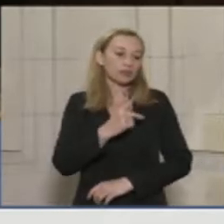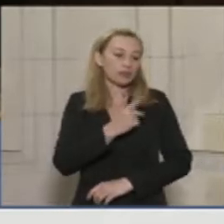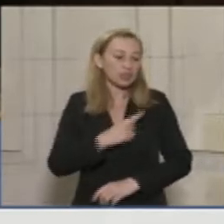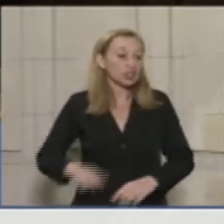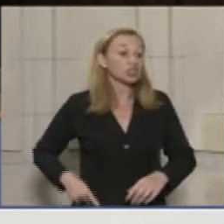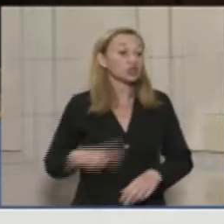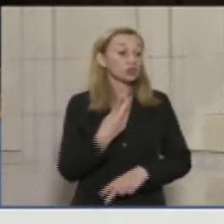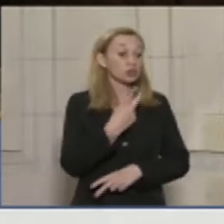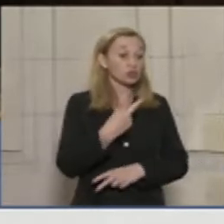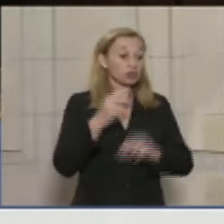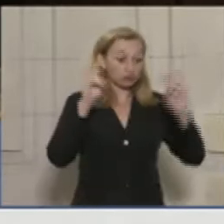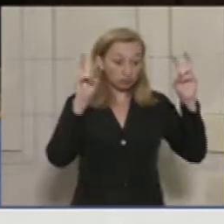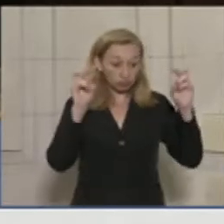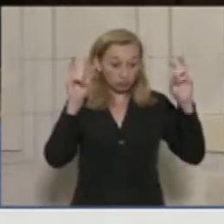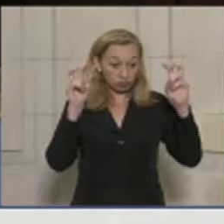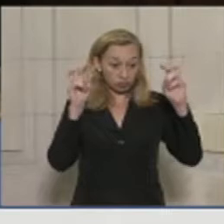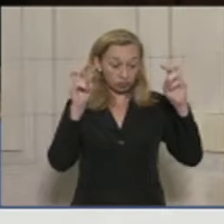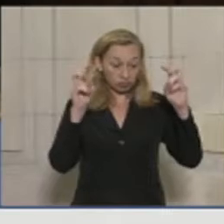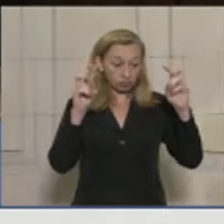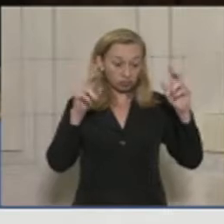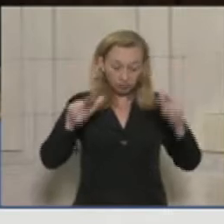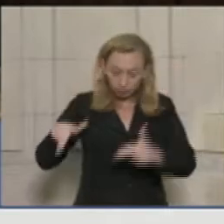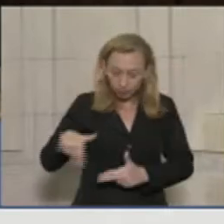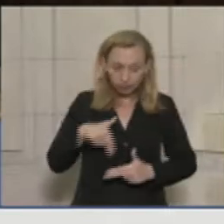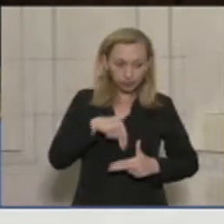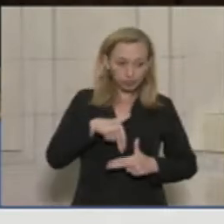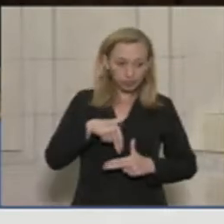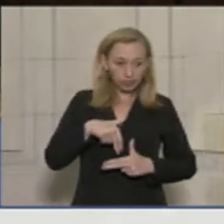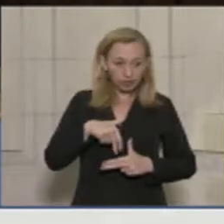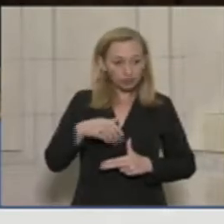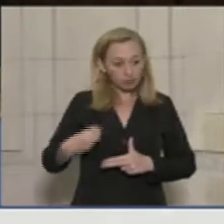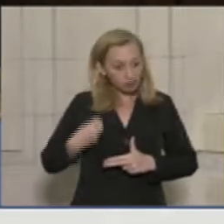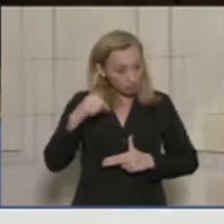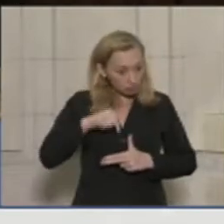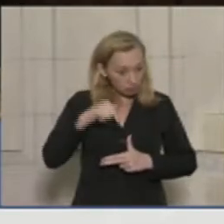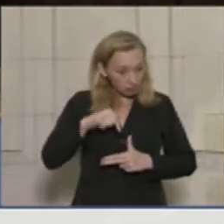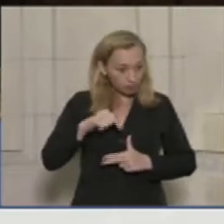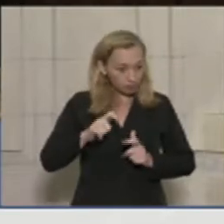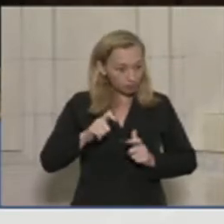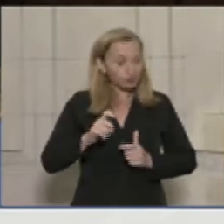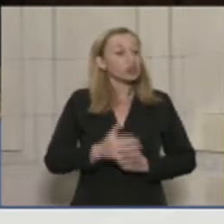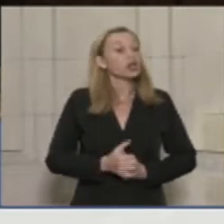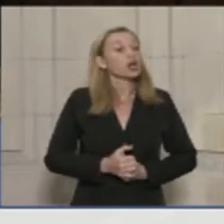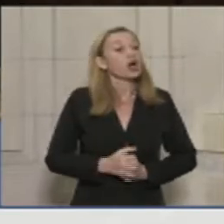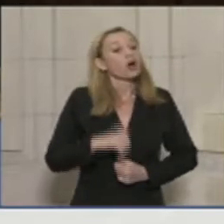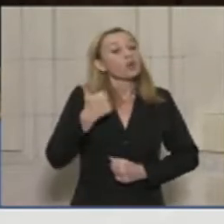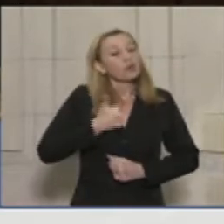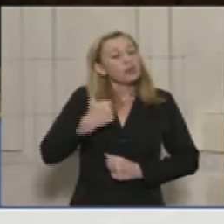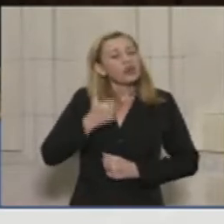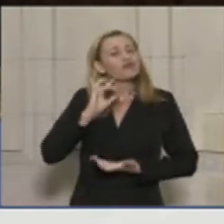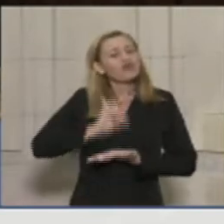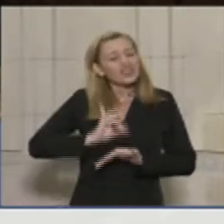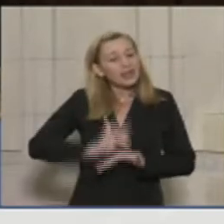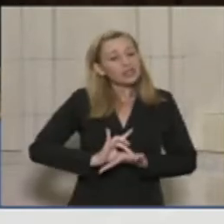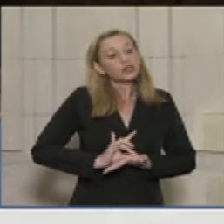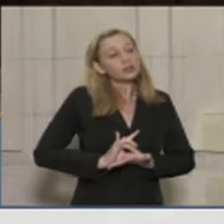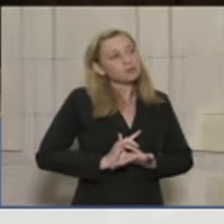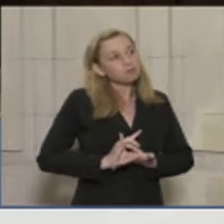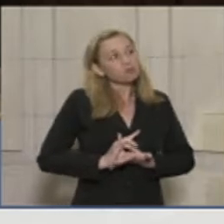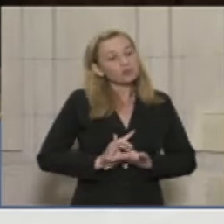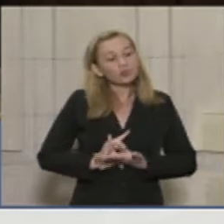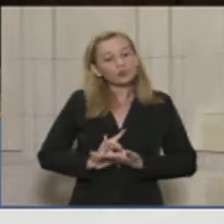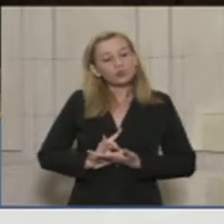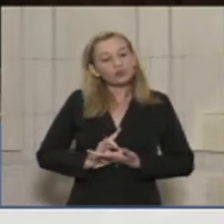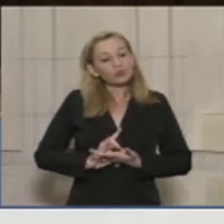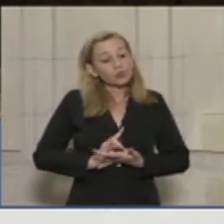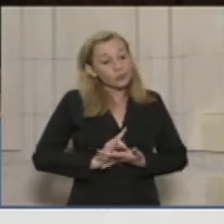trazem à tribuna neste expediente final. O primeiro deles é, na verdade, um